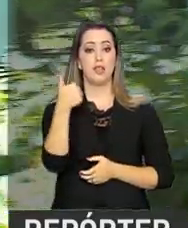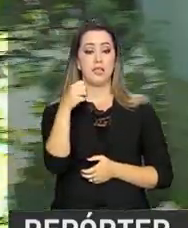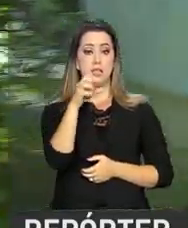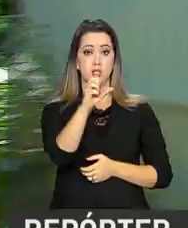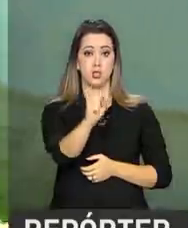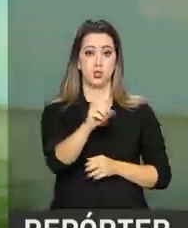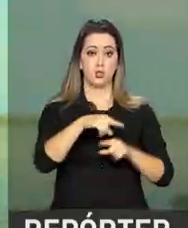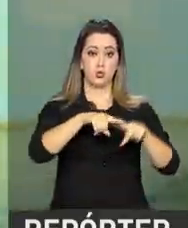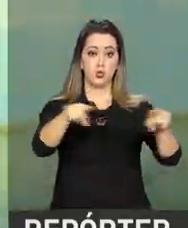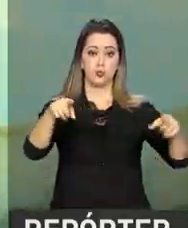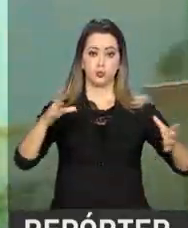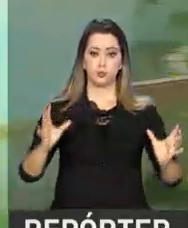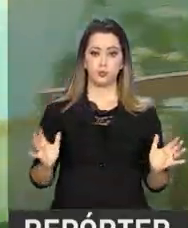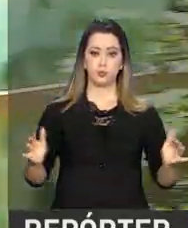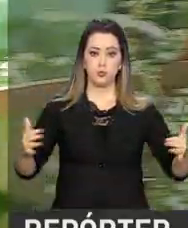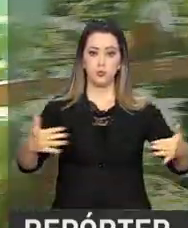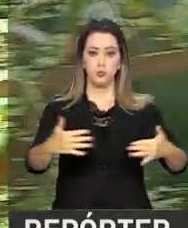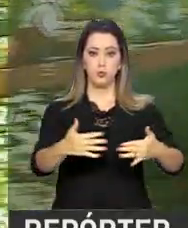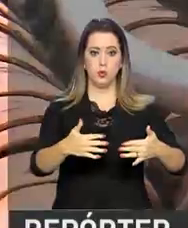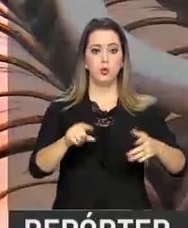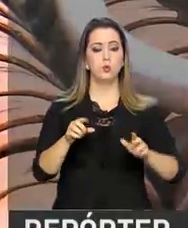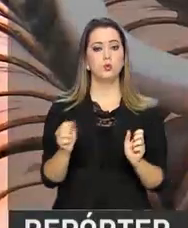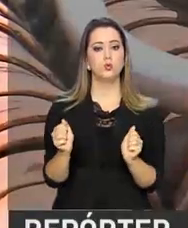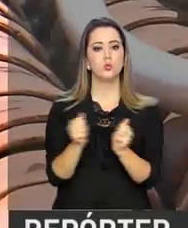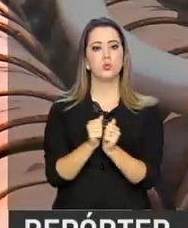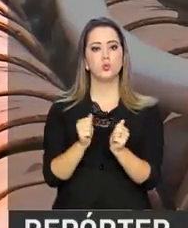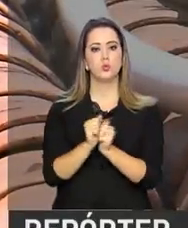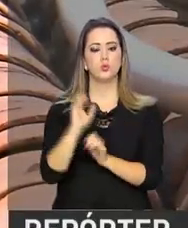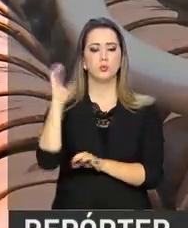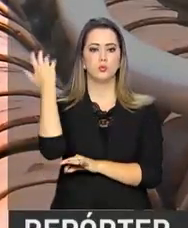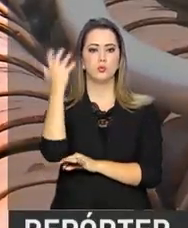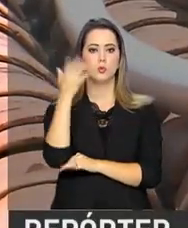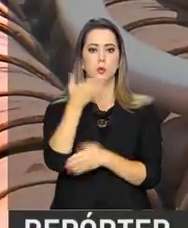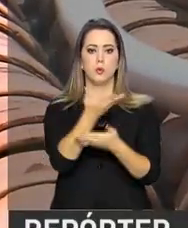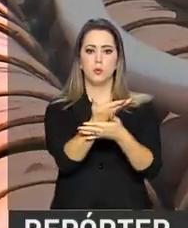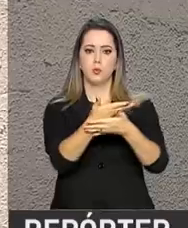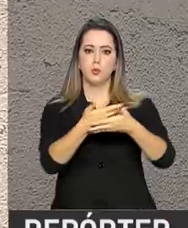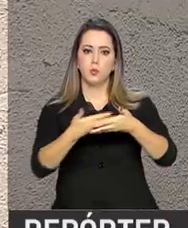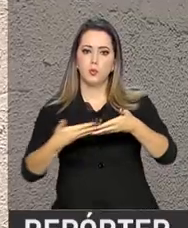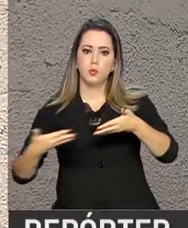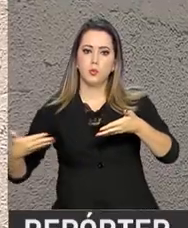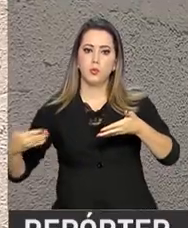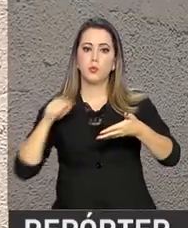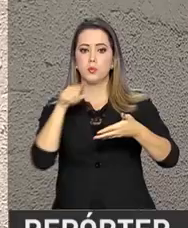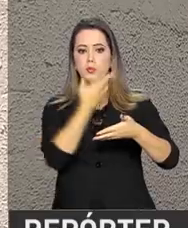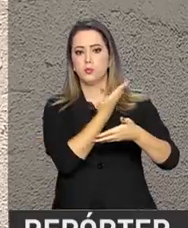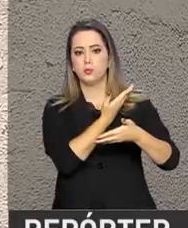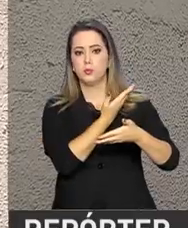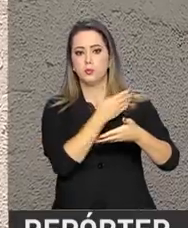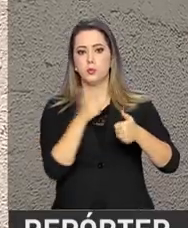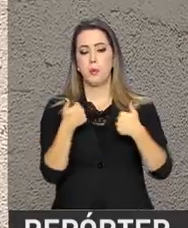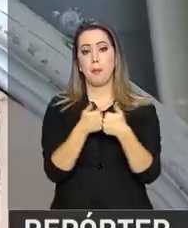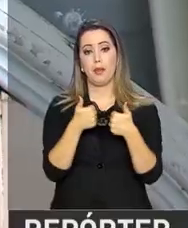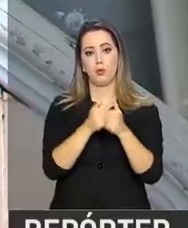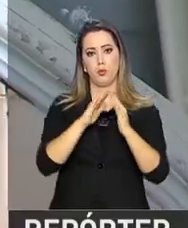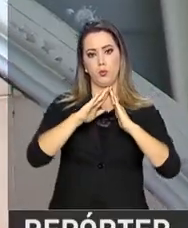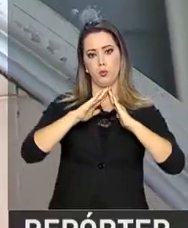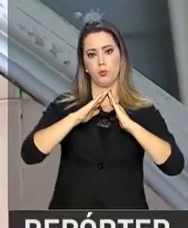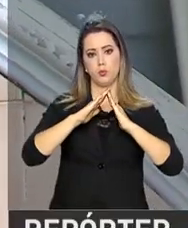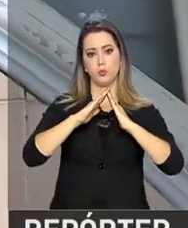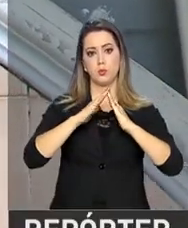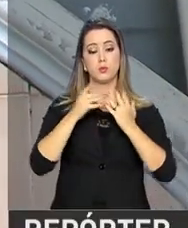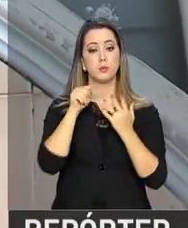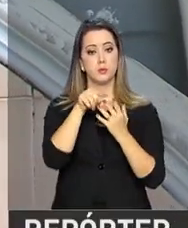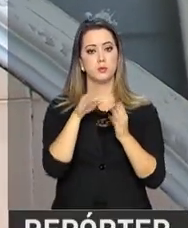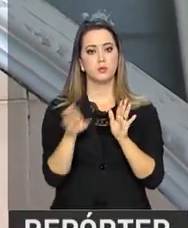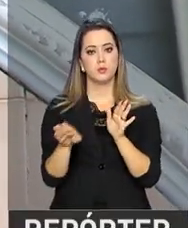caixas d'água dividem espaço com as plantas. A captação é por meio de calhas colocadas ao redor do telhado, que levam a